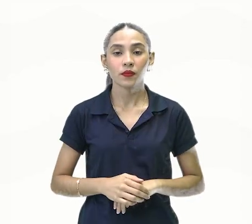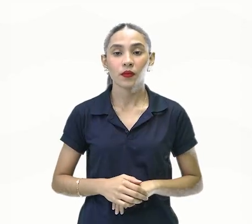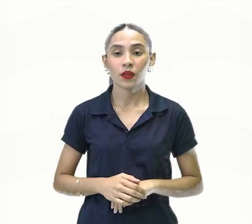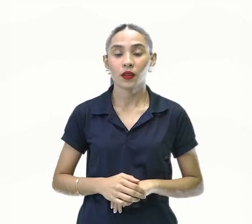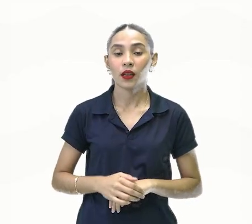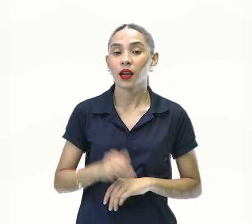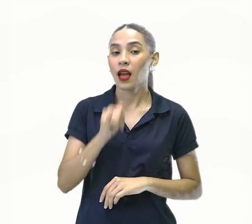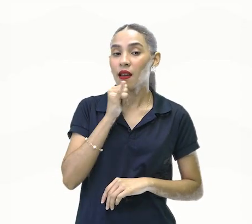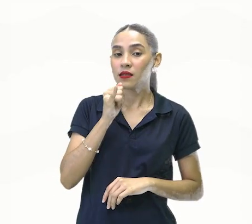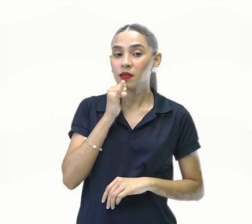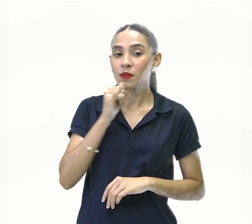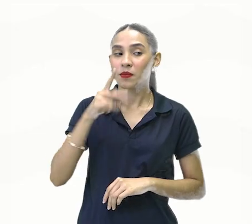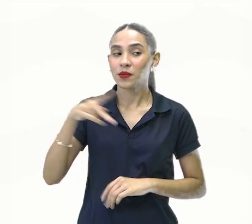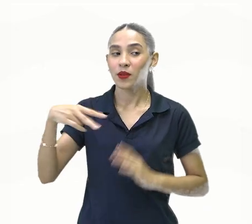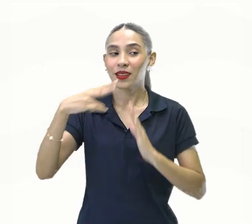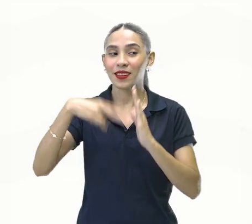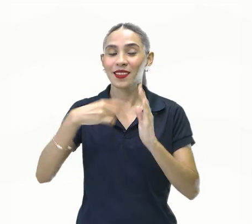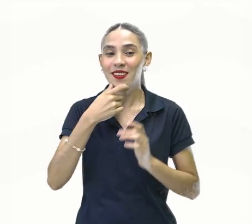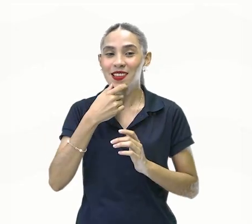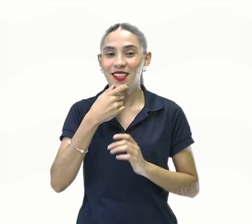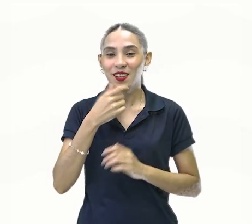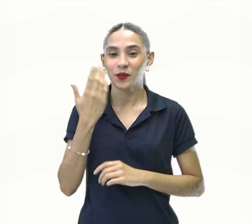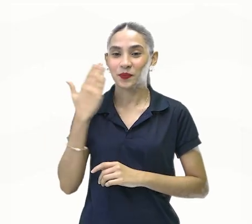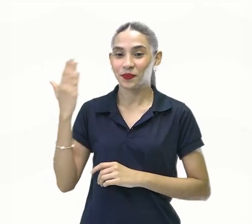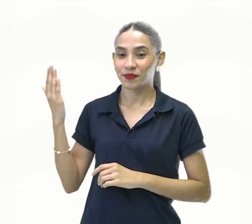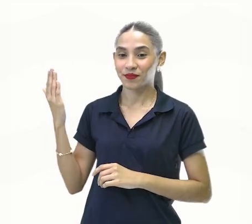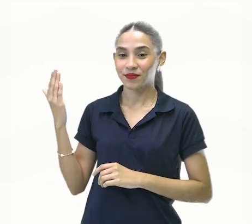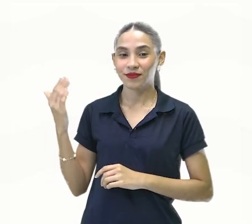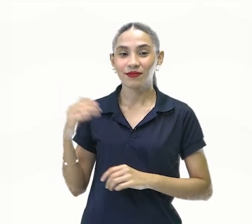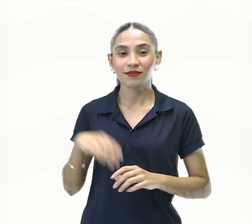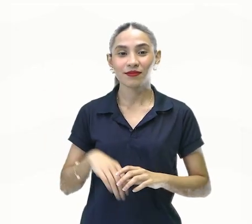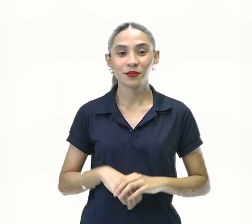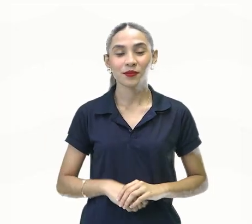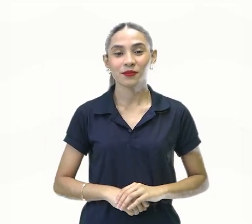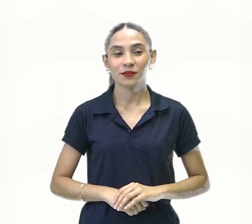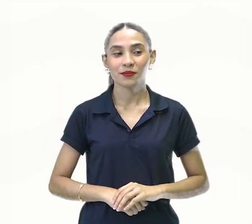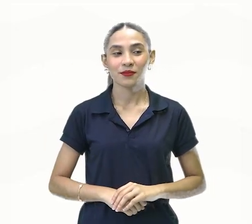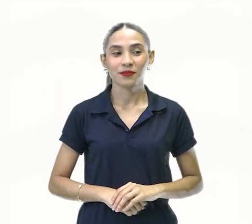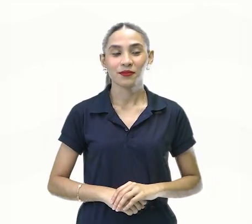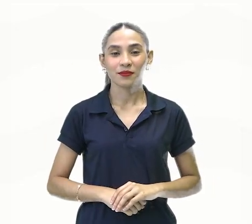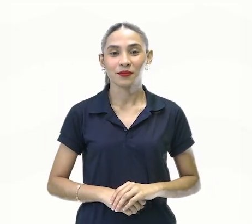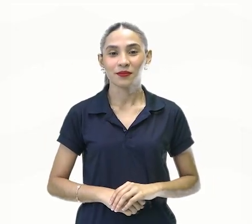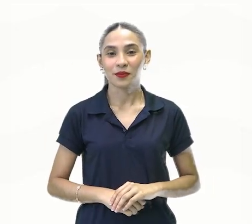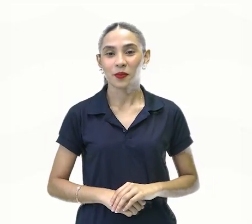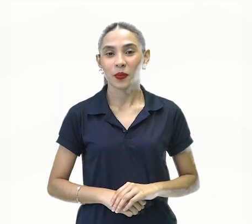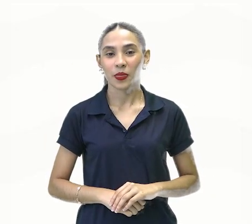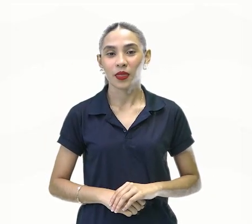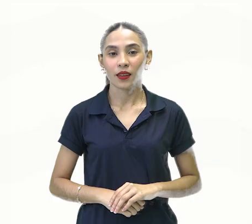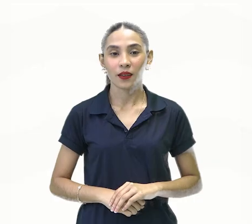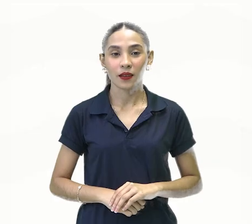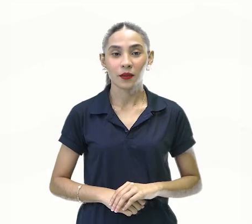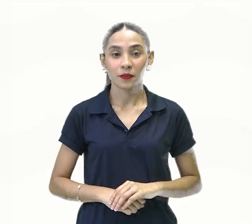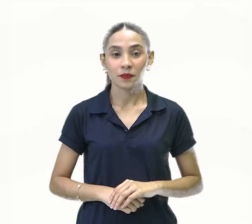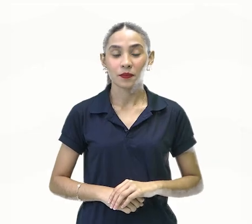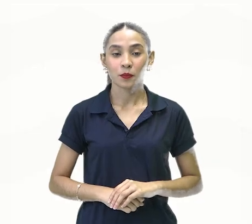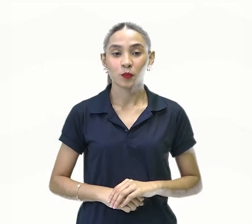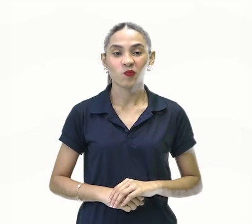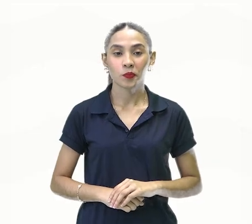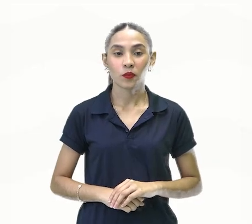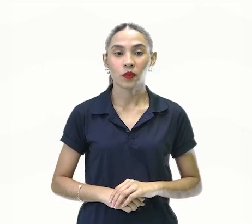Olha o exemplo. We have been watching that series for 3 hours. Nós é